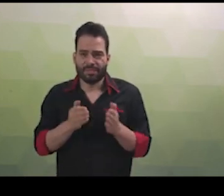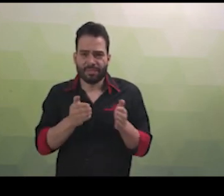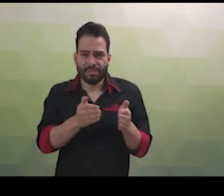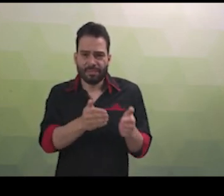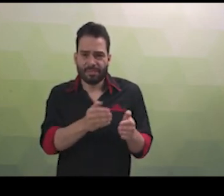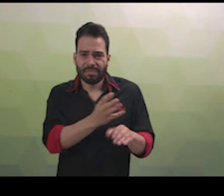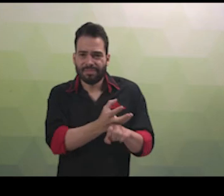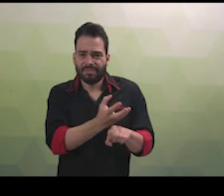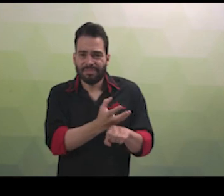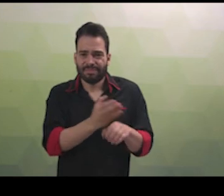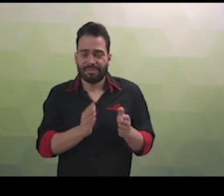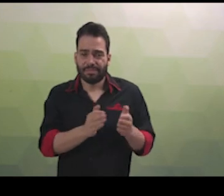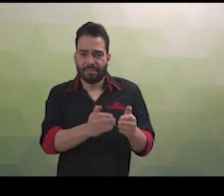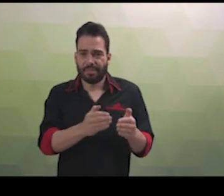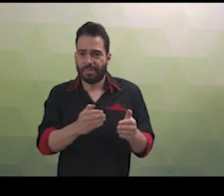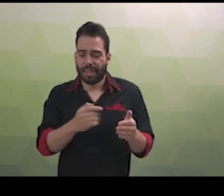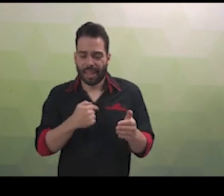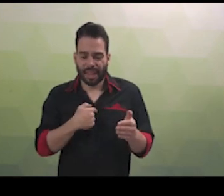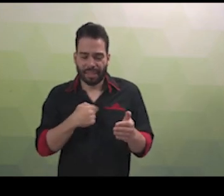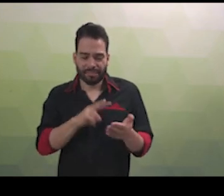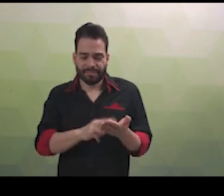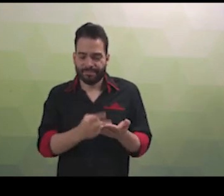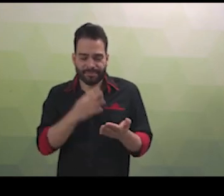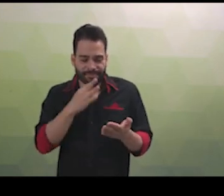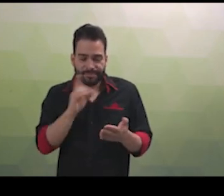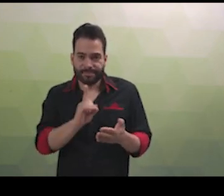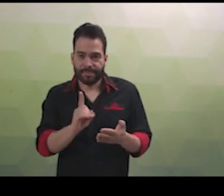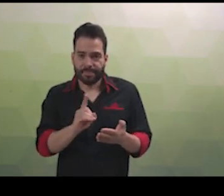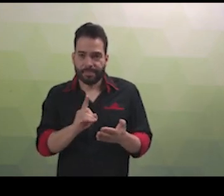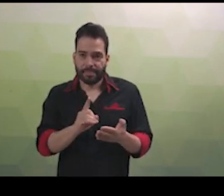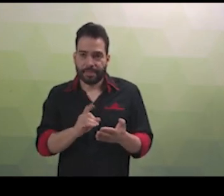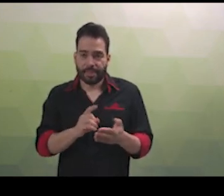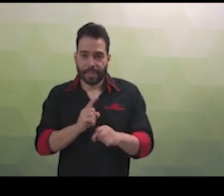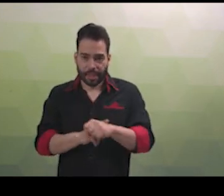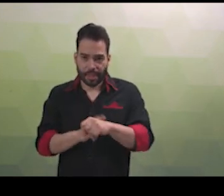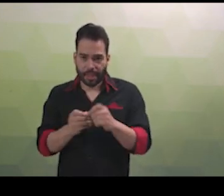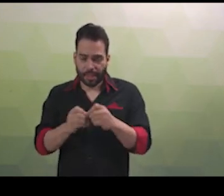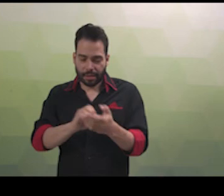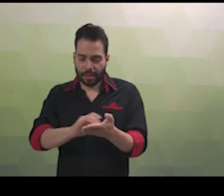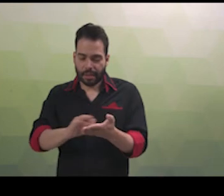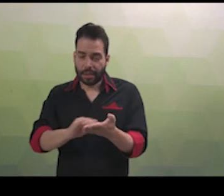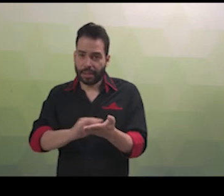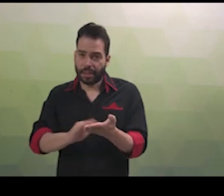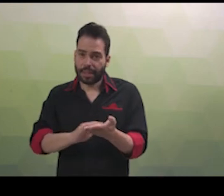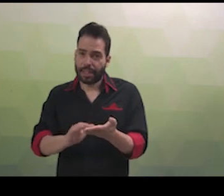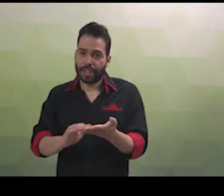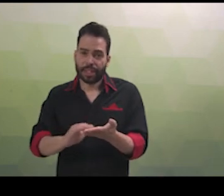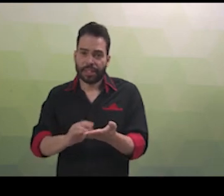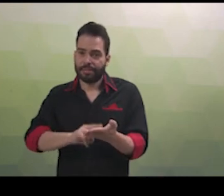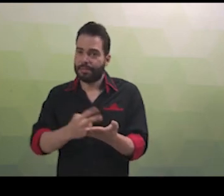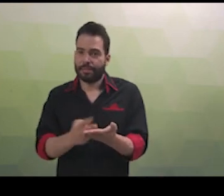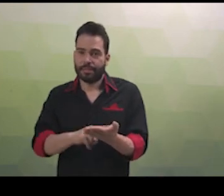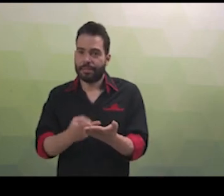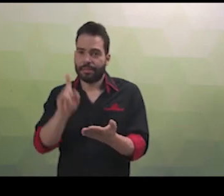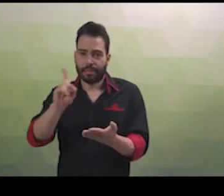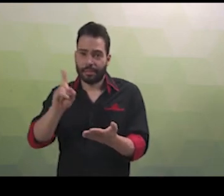bastante específica, desconhecida pelo tradutor? Quando transpomos um texto para o Braille, por exemplo, não estamos traduzindo,